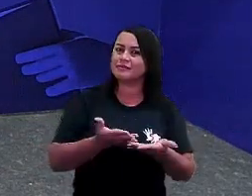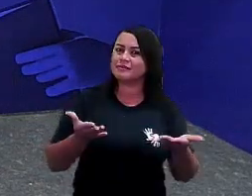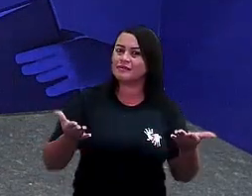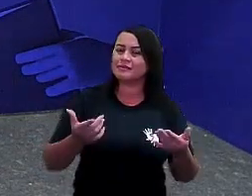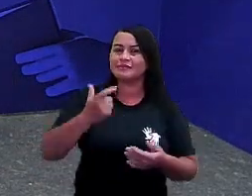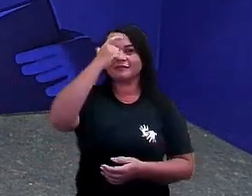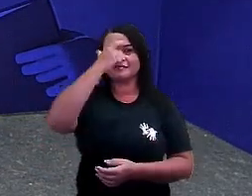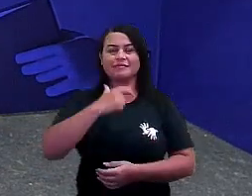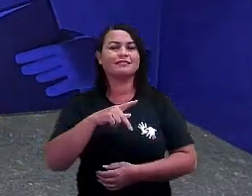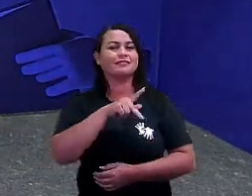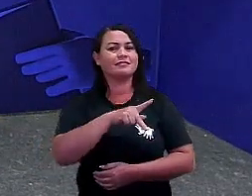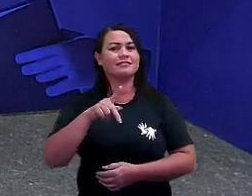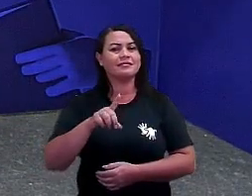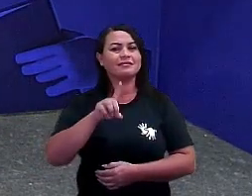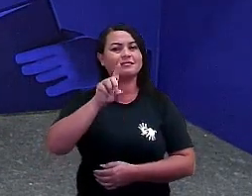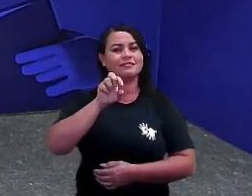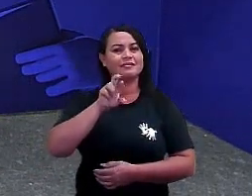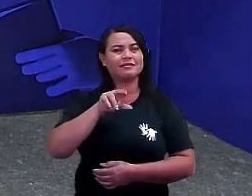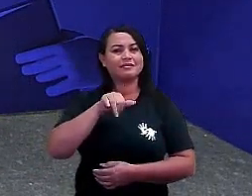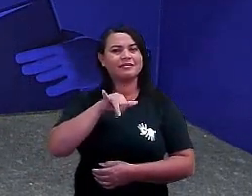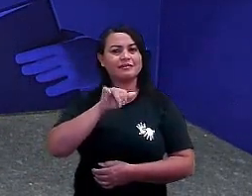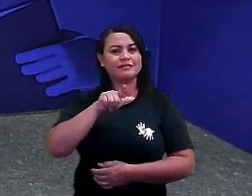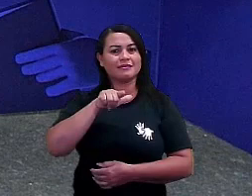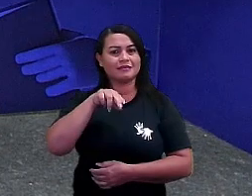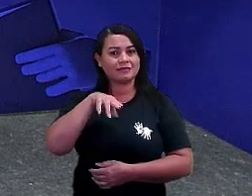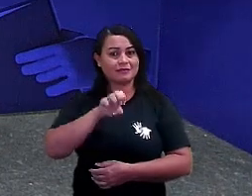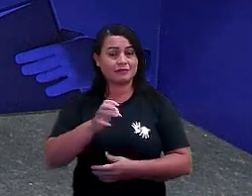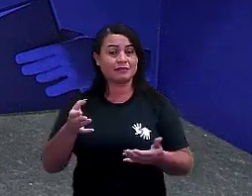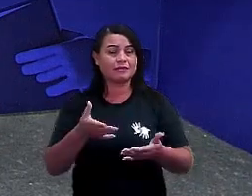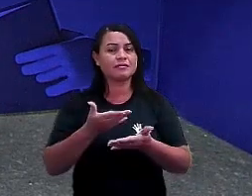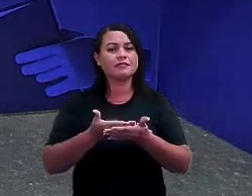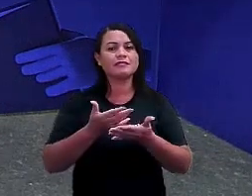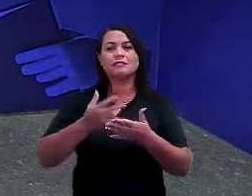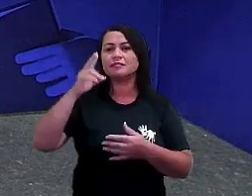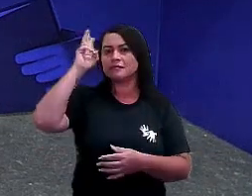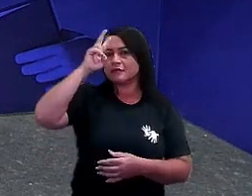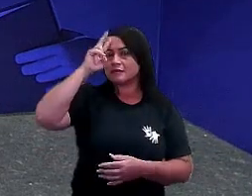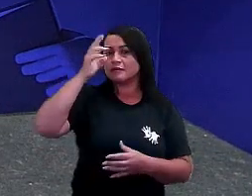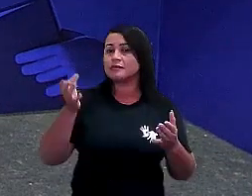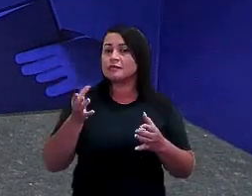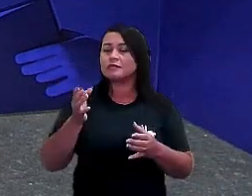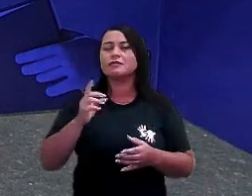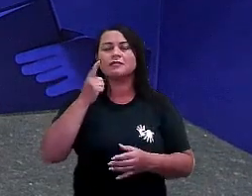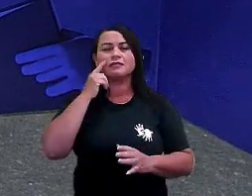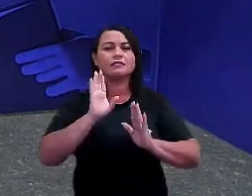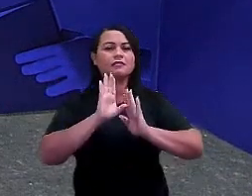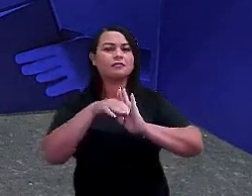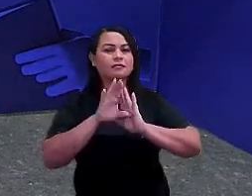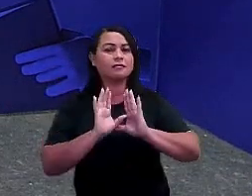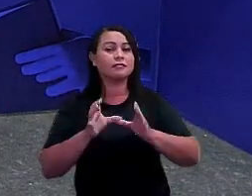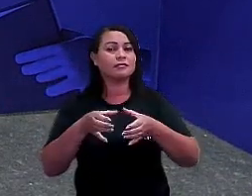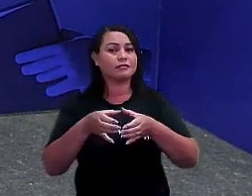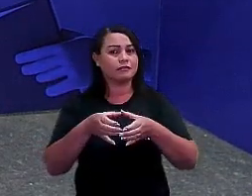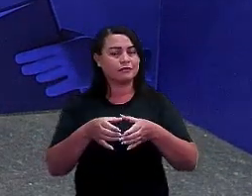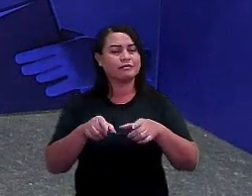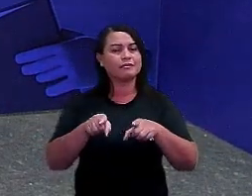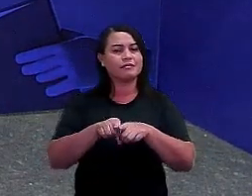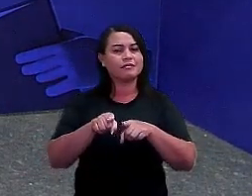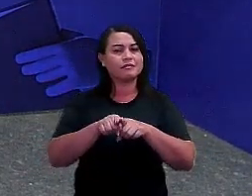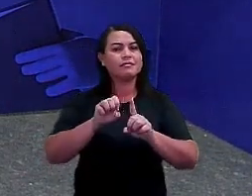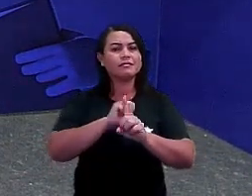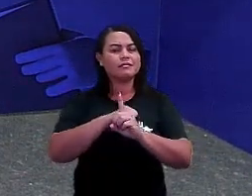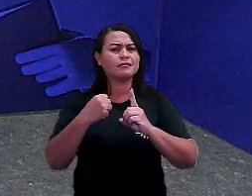sou a professora Darilane e hoje vamos estudar a história. Vamos compreender o conceito de comunidade e de grupos sociais. Sim, vivemos em